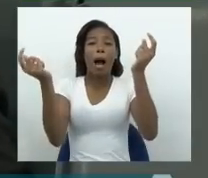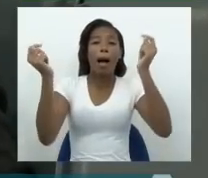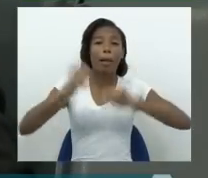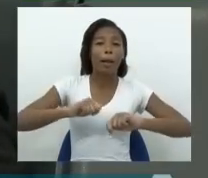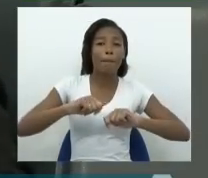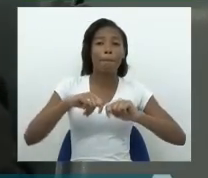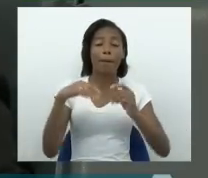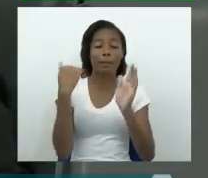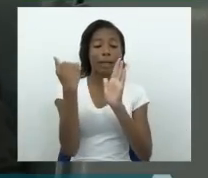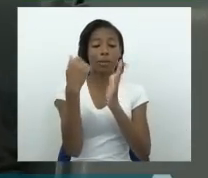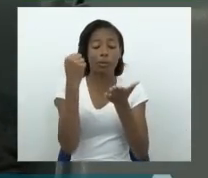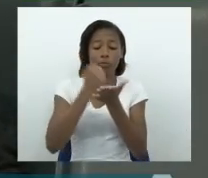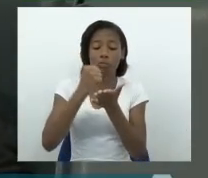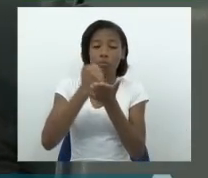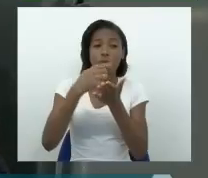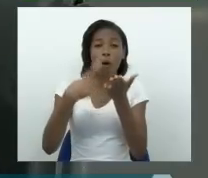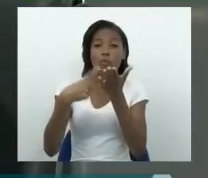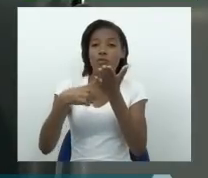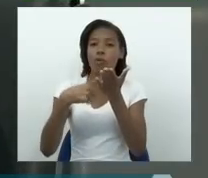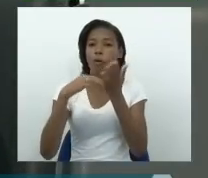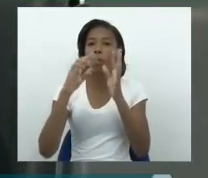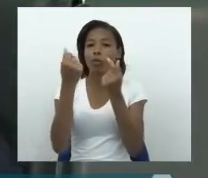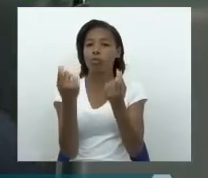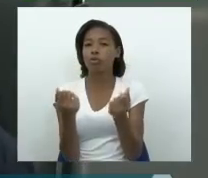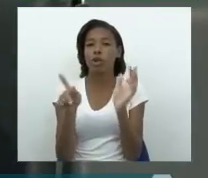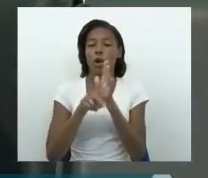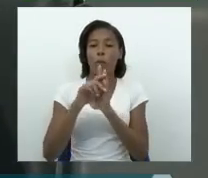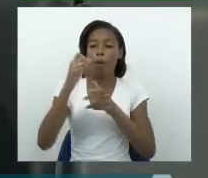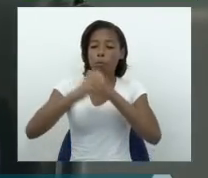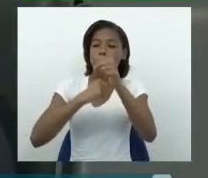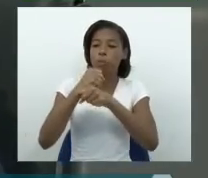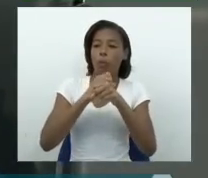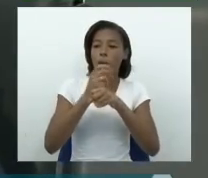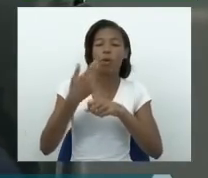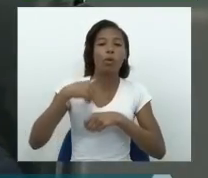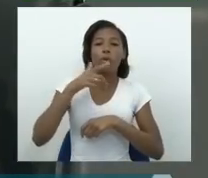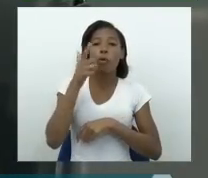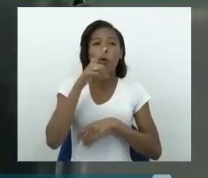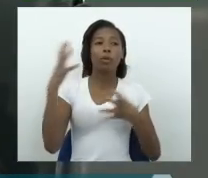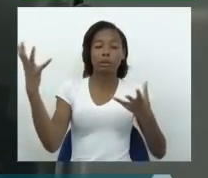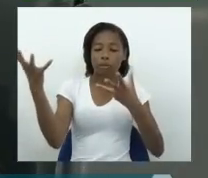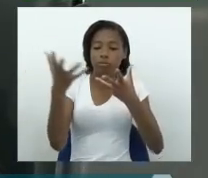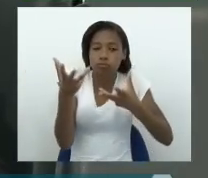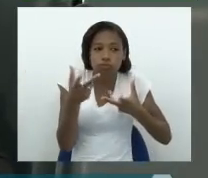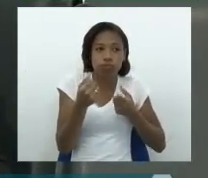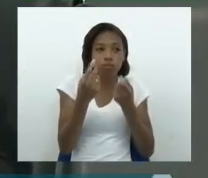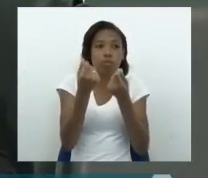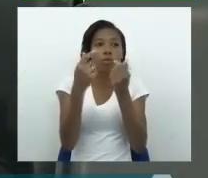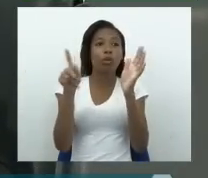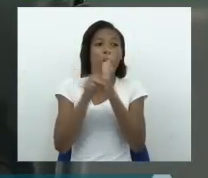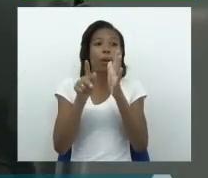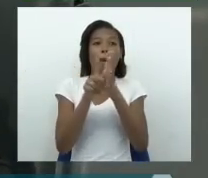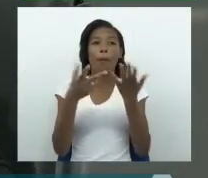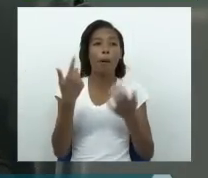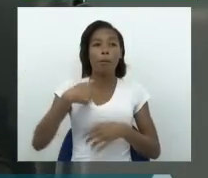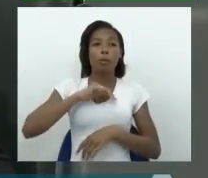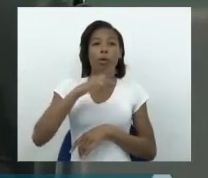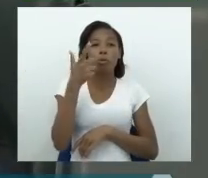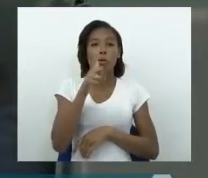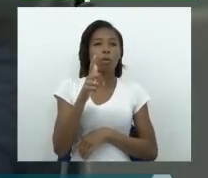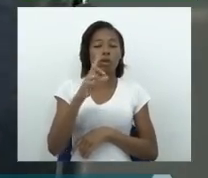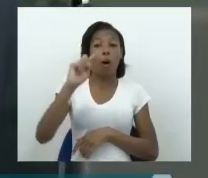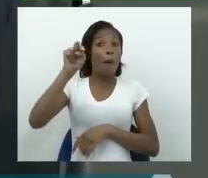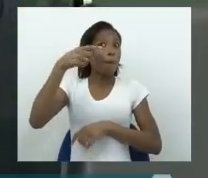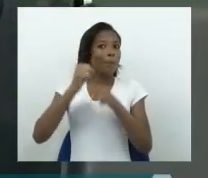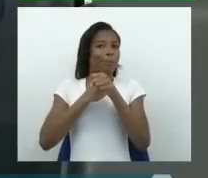do orçamento, que a gente não consiga sequer arrecadar aquilo que está previsto. O ano